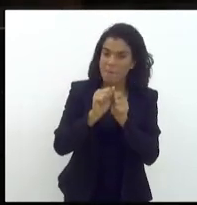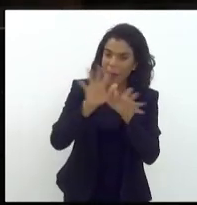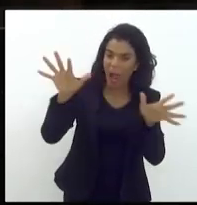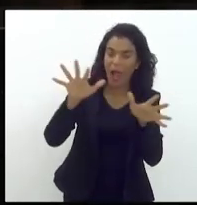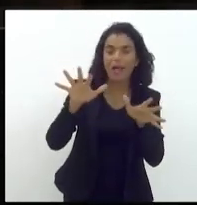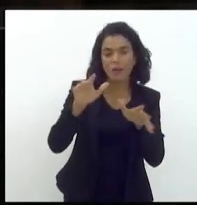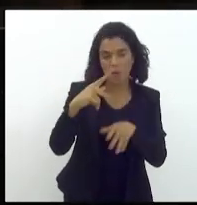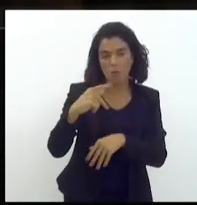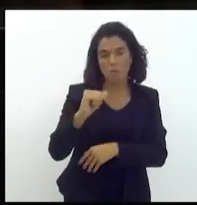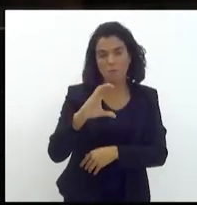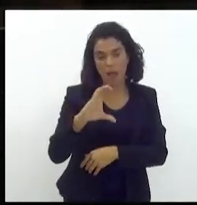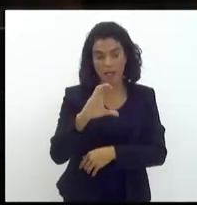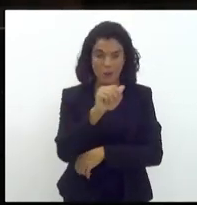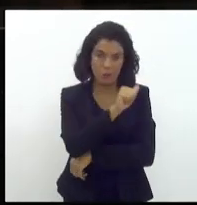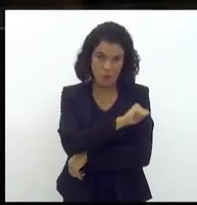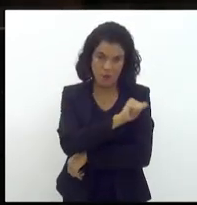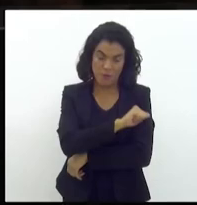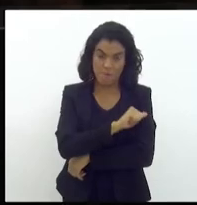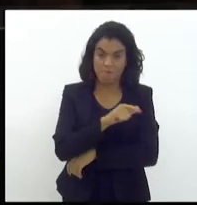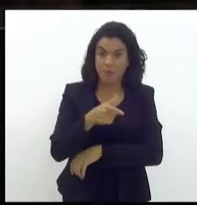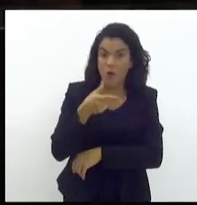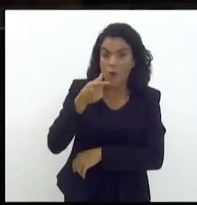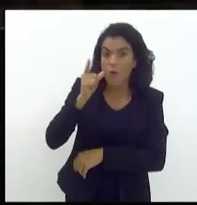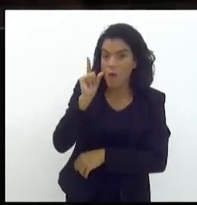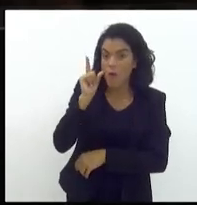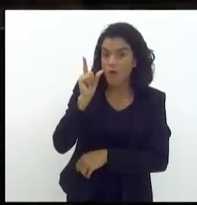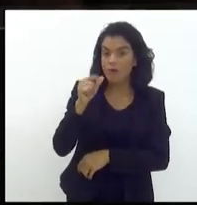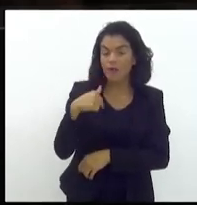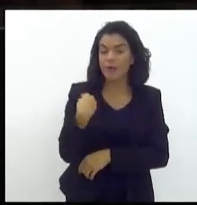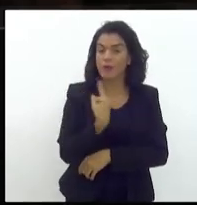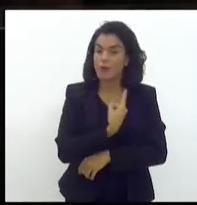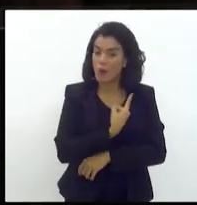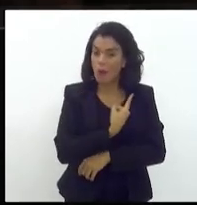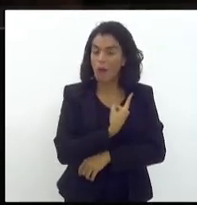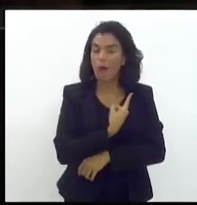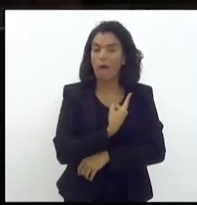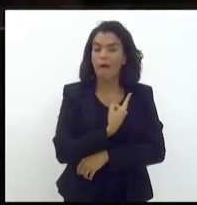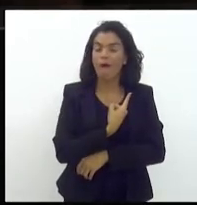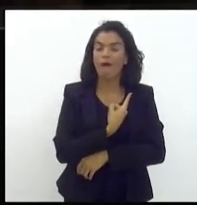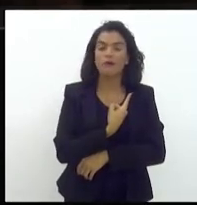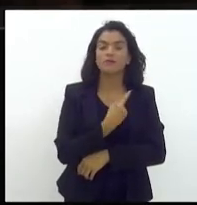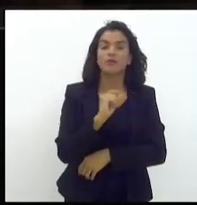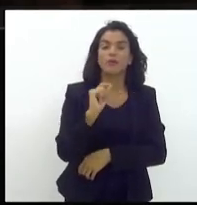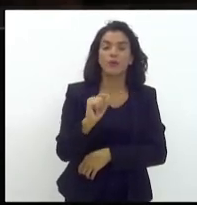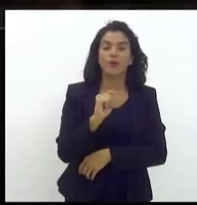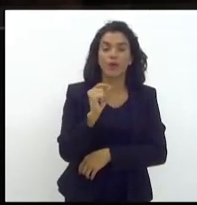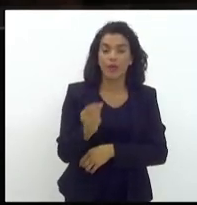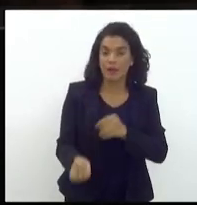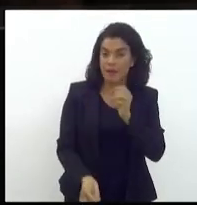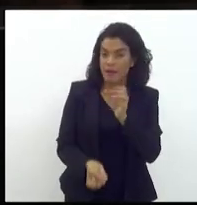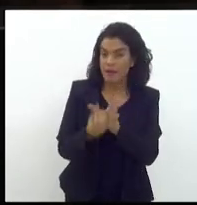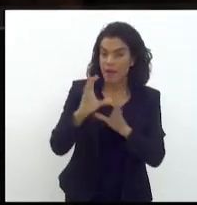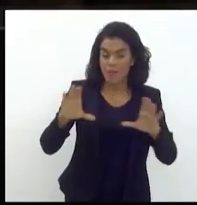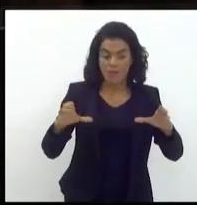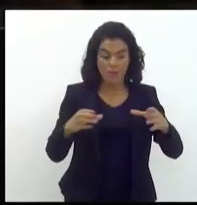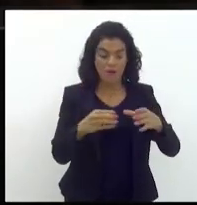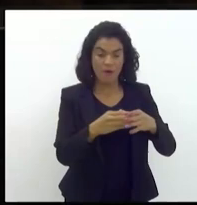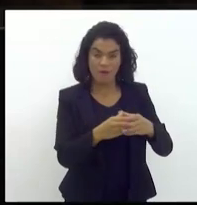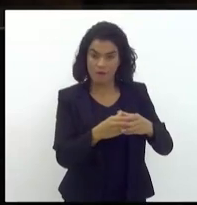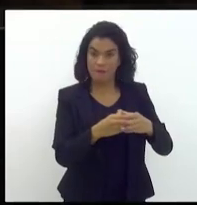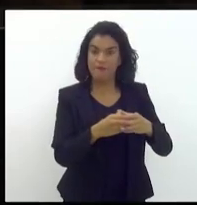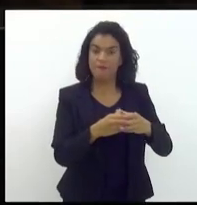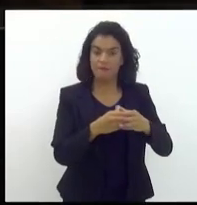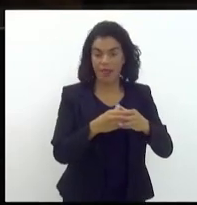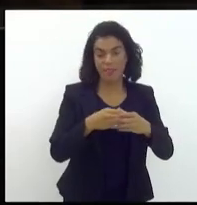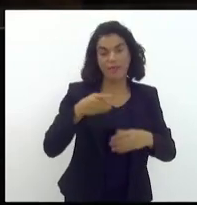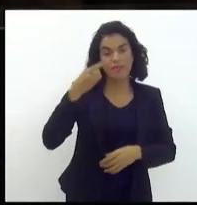de Janeiro mas como ontem nós lançamos a frente parlamentar que vossa excelência